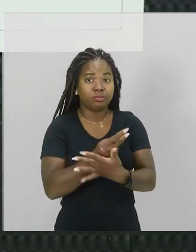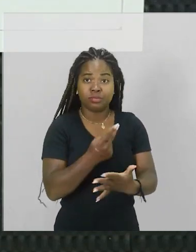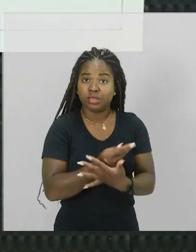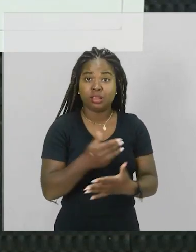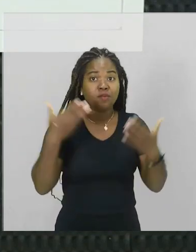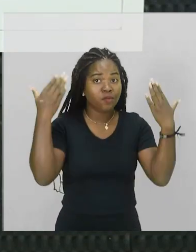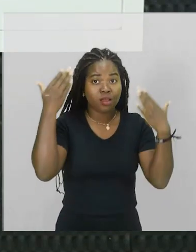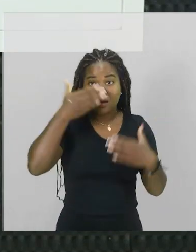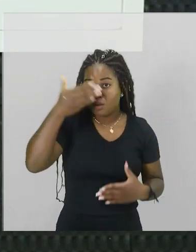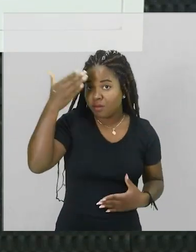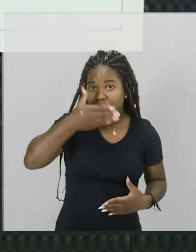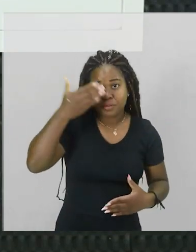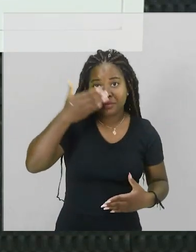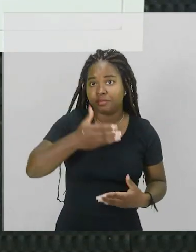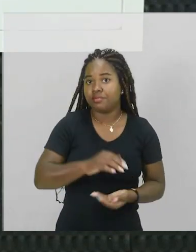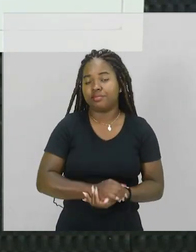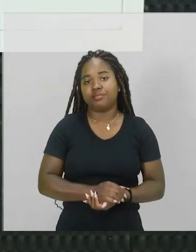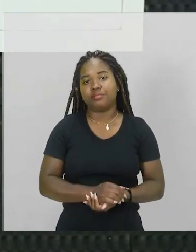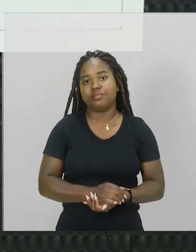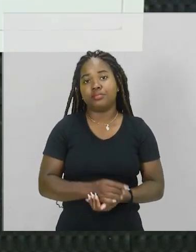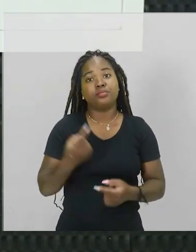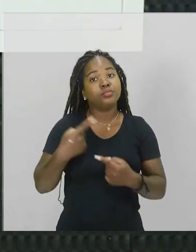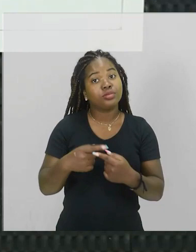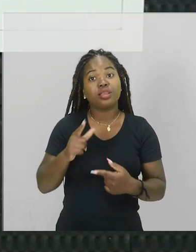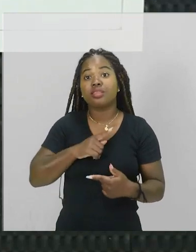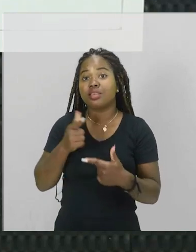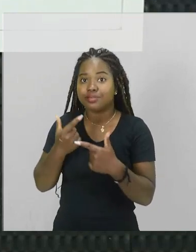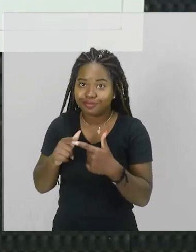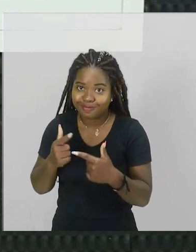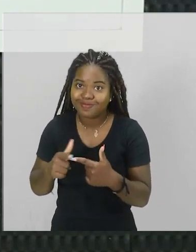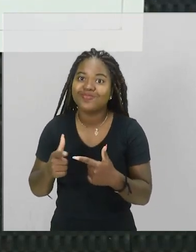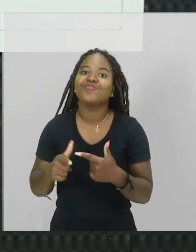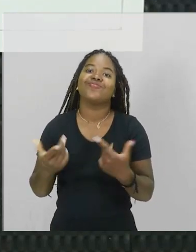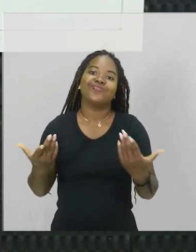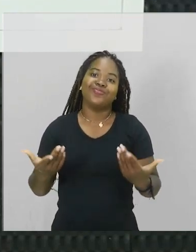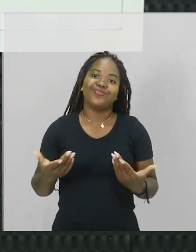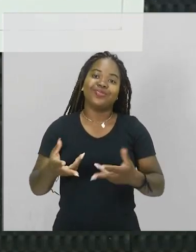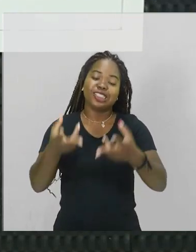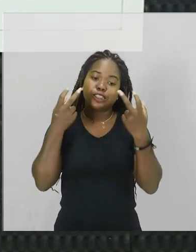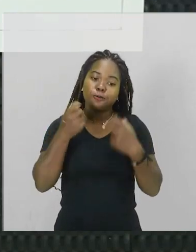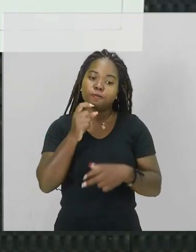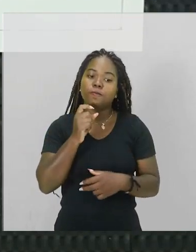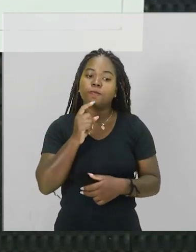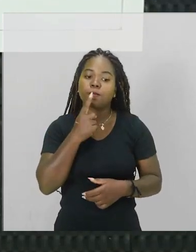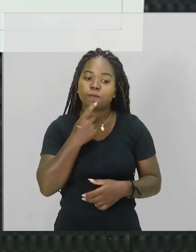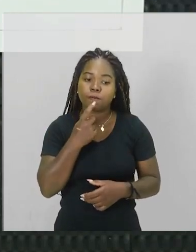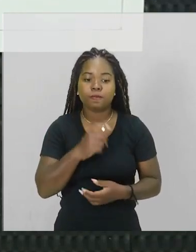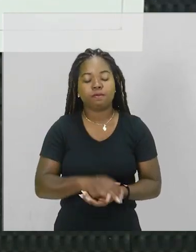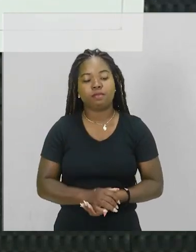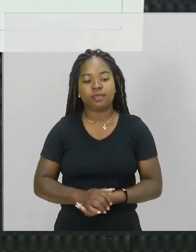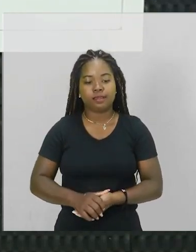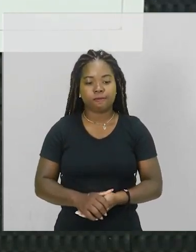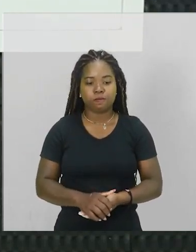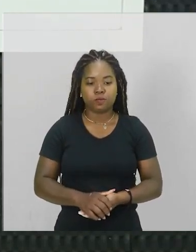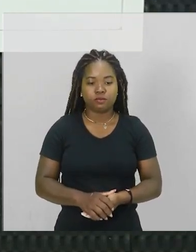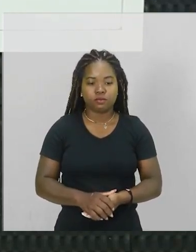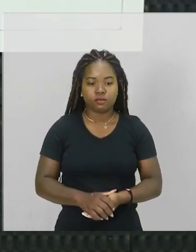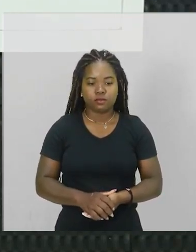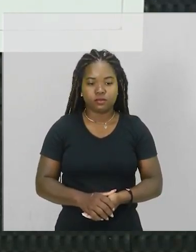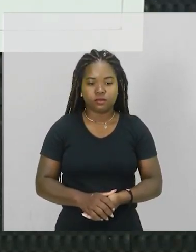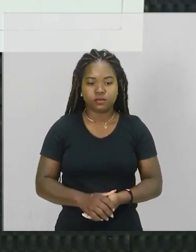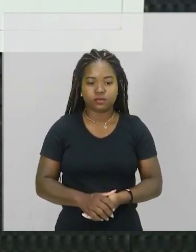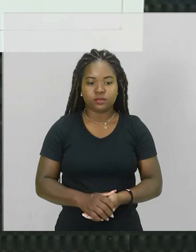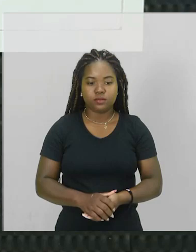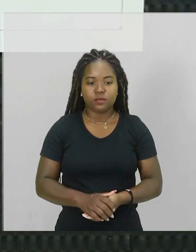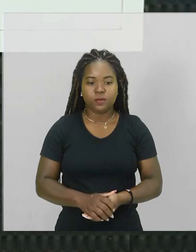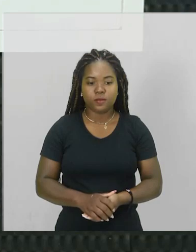ver o vermelho de forma nenhuma. Quem tem o daltonismo não consegue perceber o vermelho de forma nenhuma. Então não pode ser a letra A. Então ele